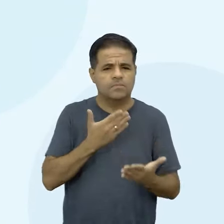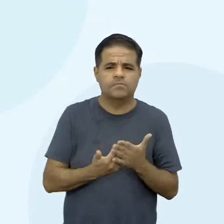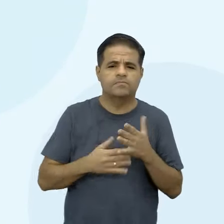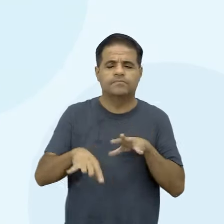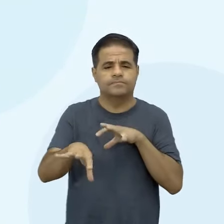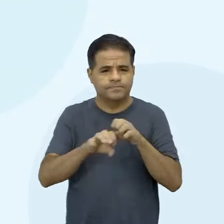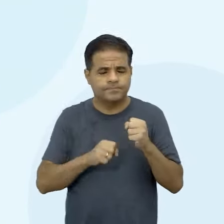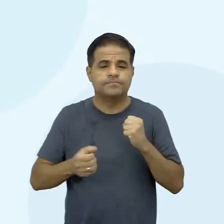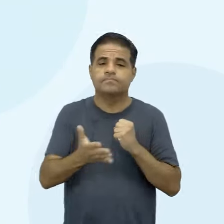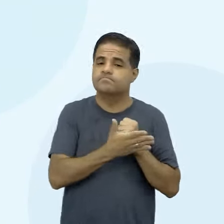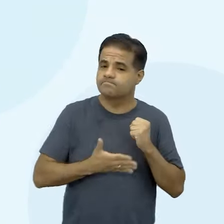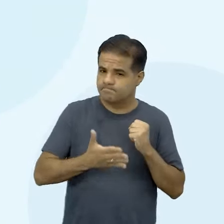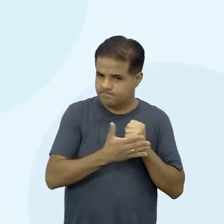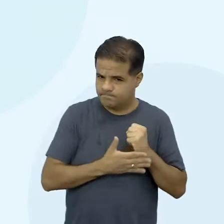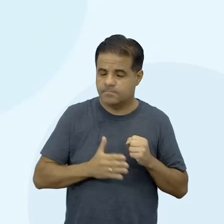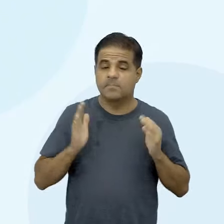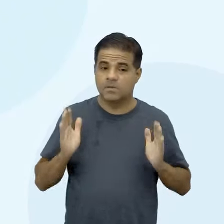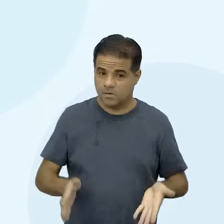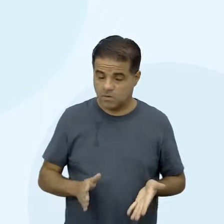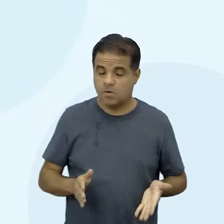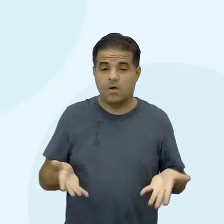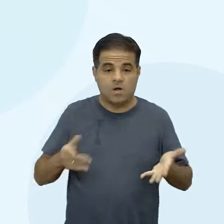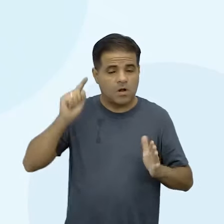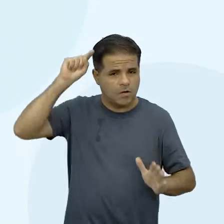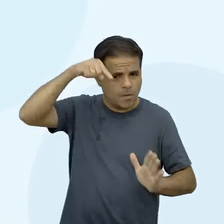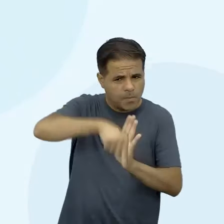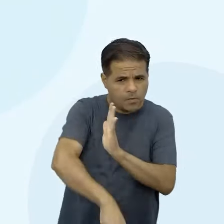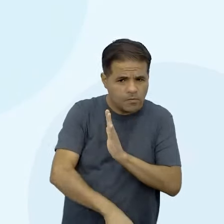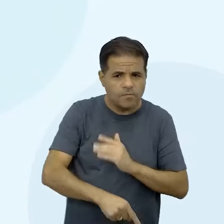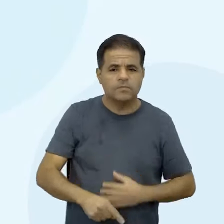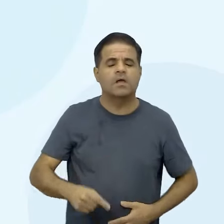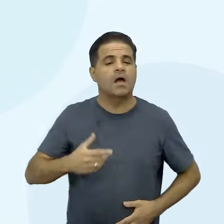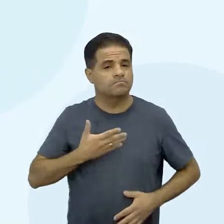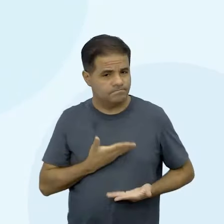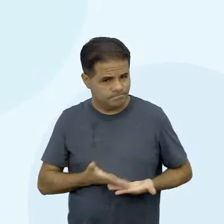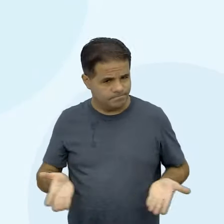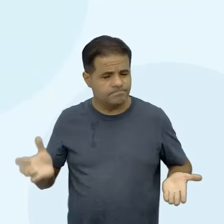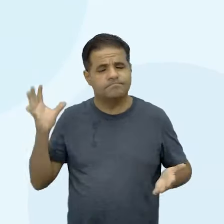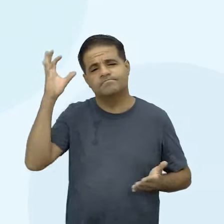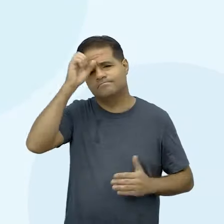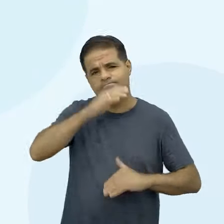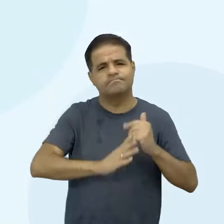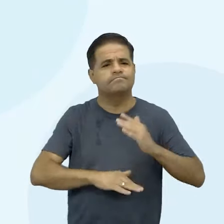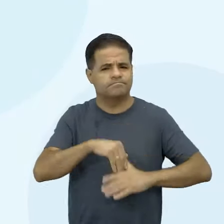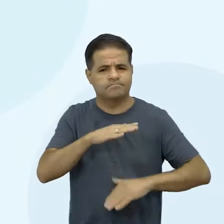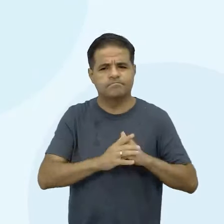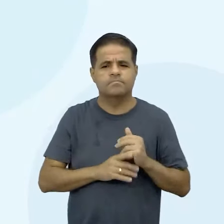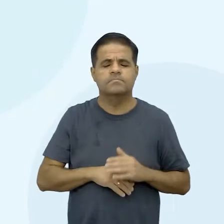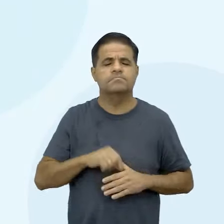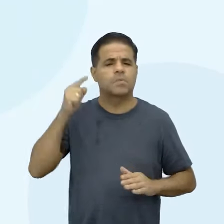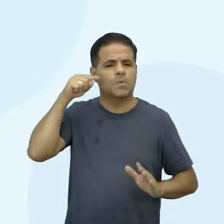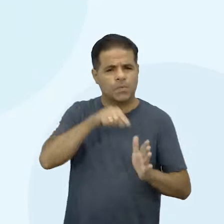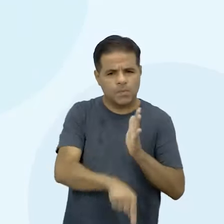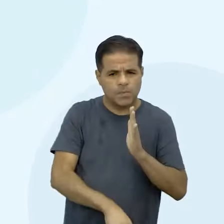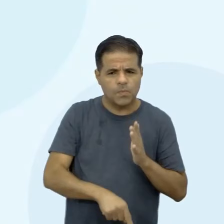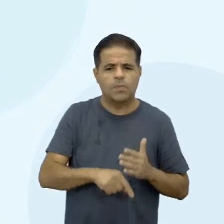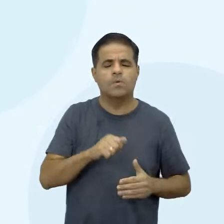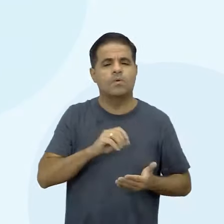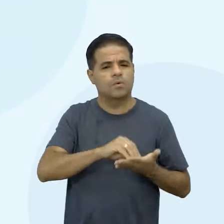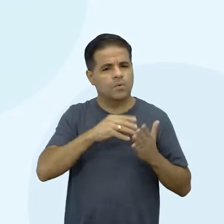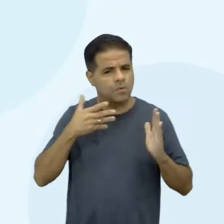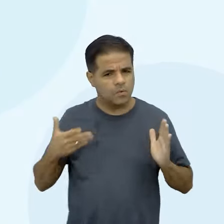geral básica, tá? Mas agora a gente vai aprofundar essas habilidades aí com as atividades do aprofundamento